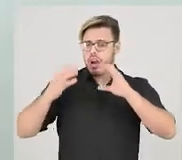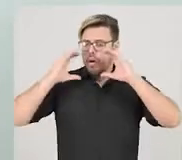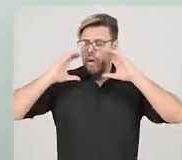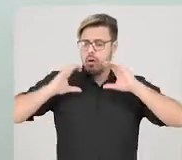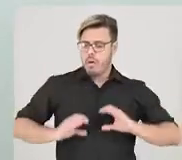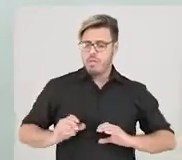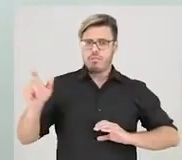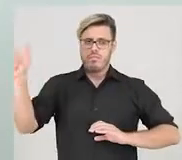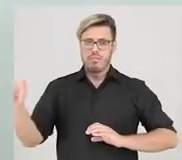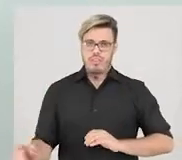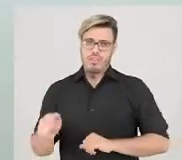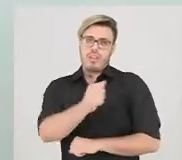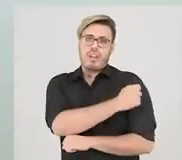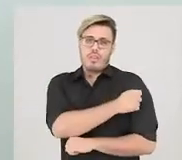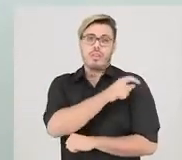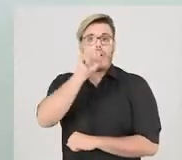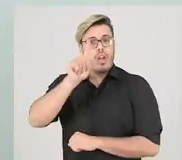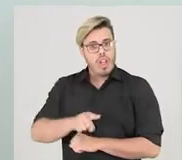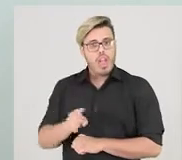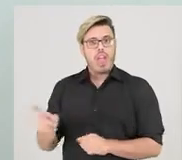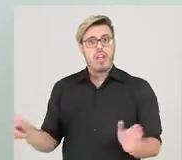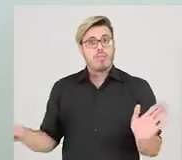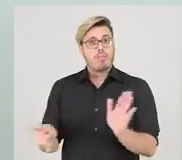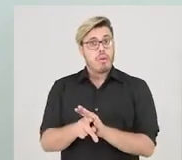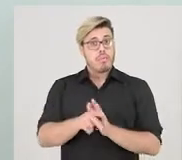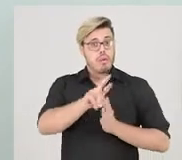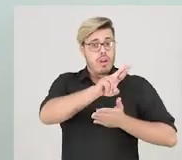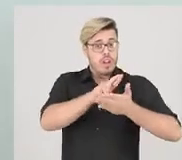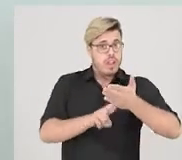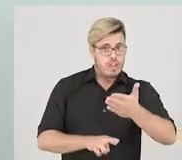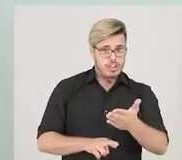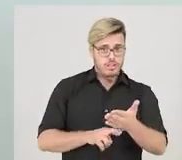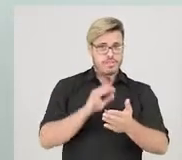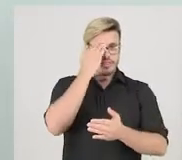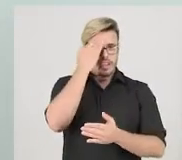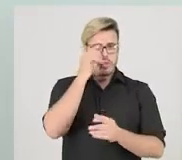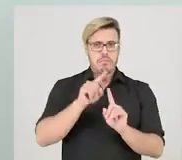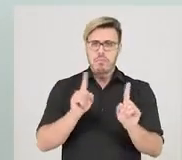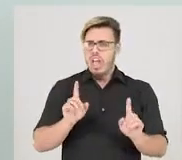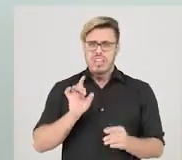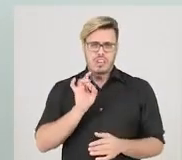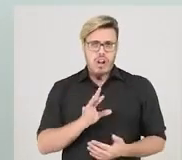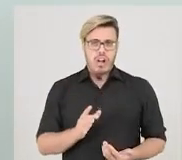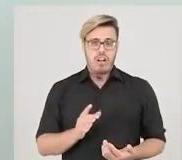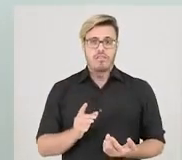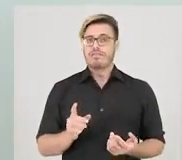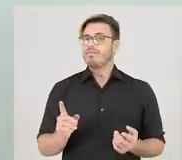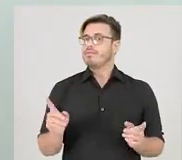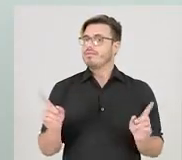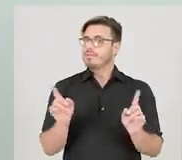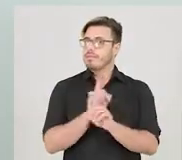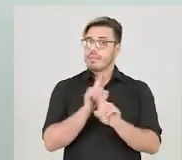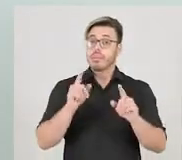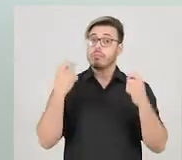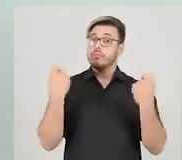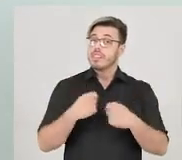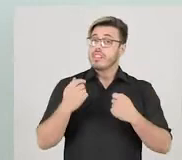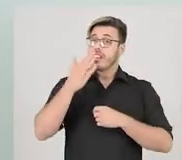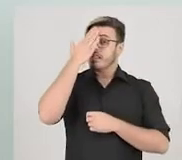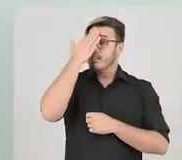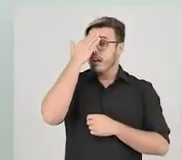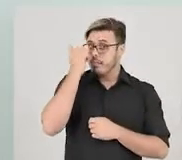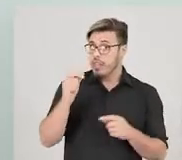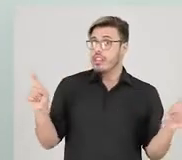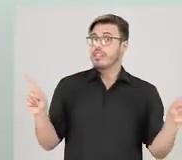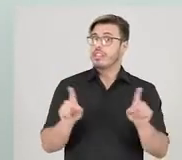só nisso? Não, nós precisamos saber quais são as características de aprendizagem dele, então. O que é que ele sabe